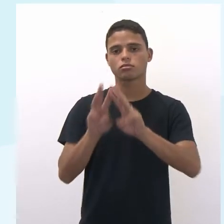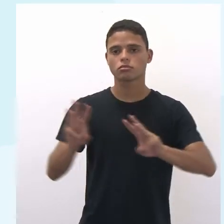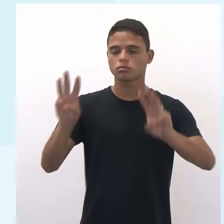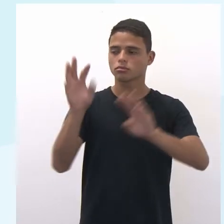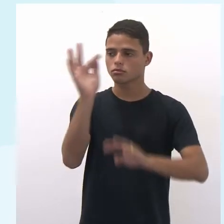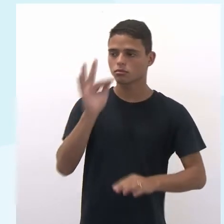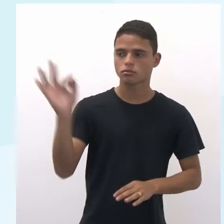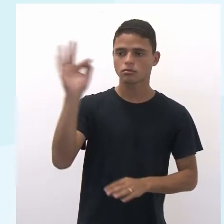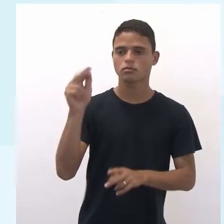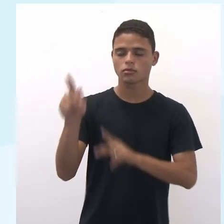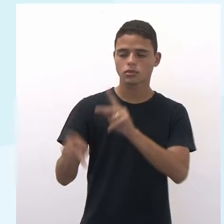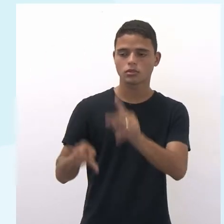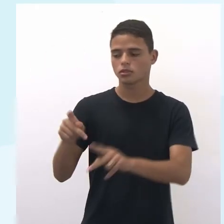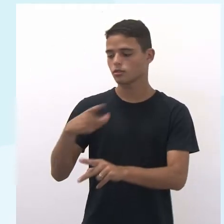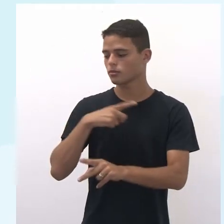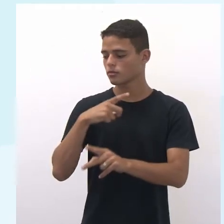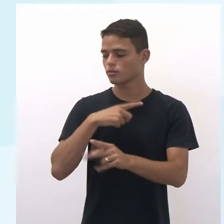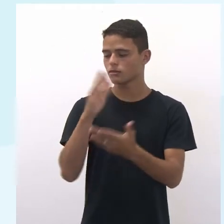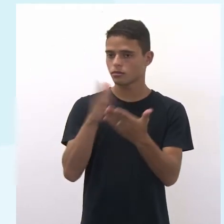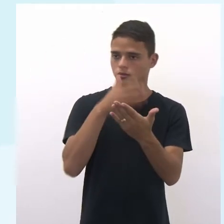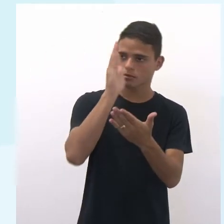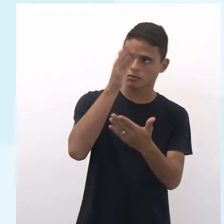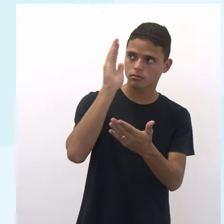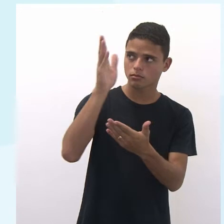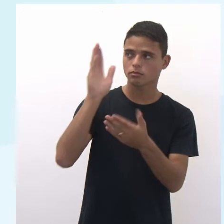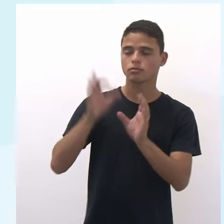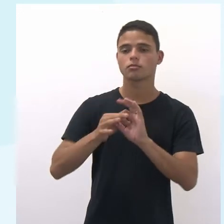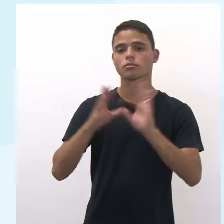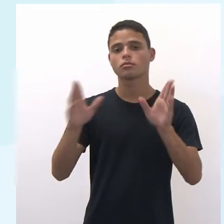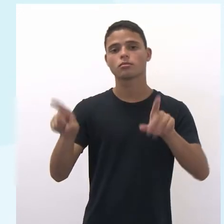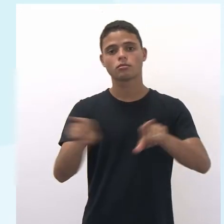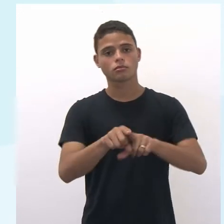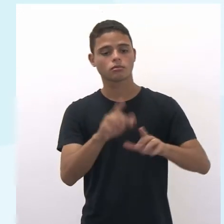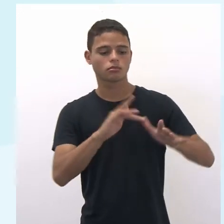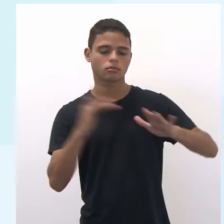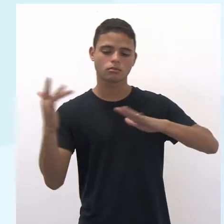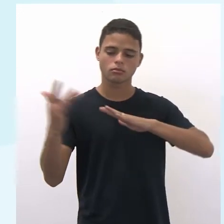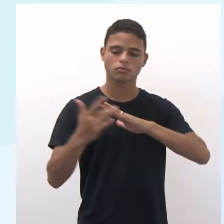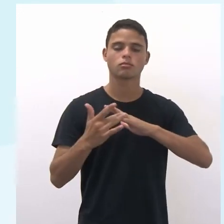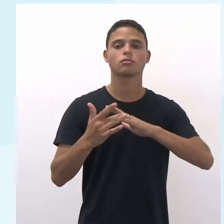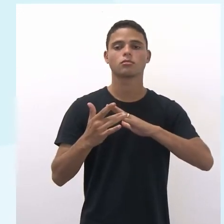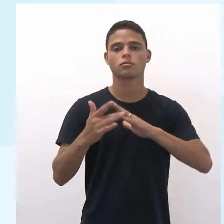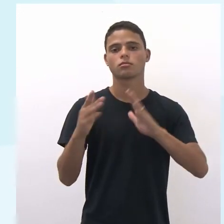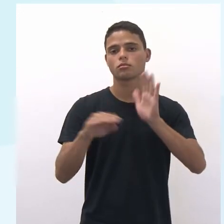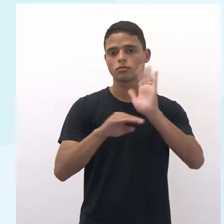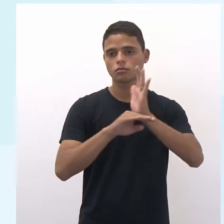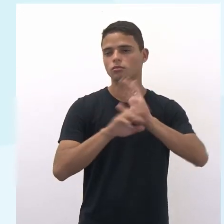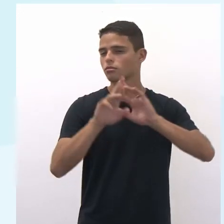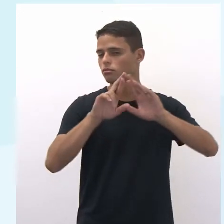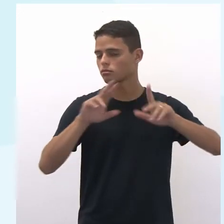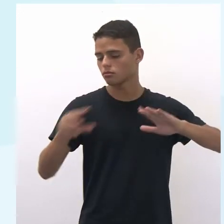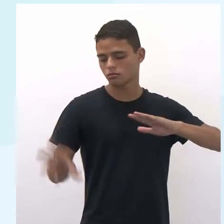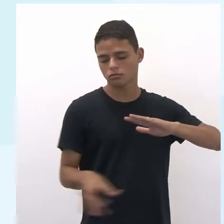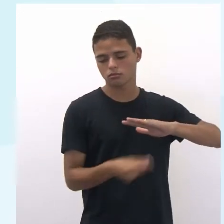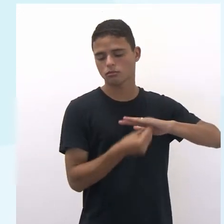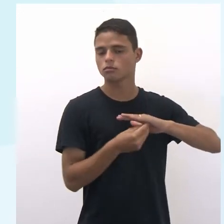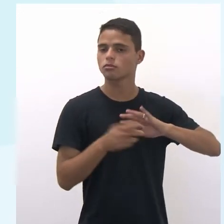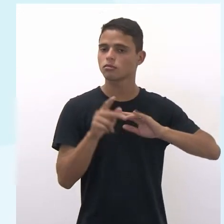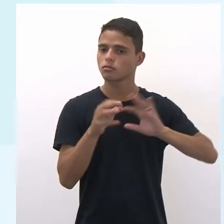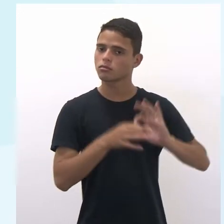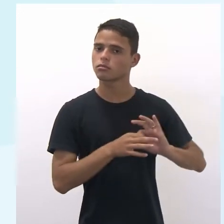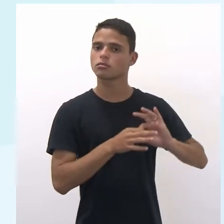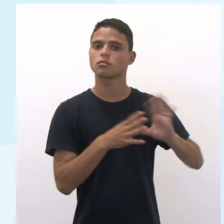que também tem um acervo de vídeos, né? Redes sociais específicas de vídeos. São vários repositórios e domínios